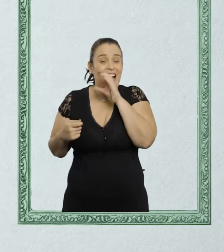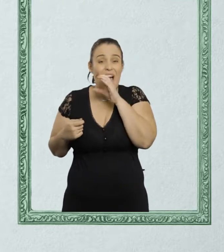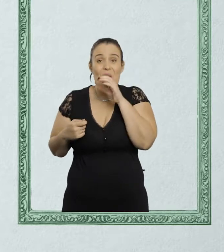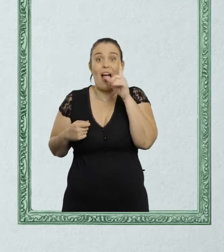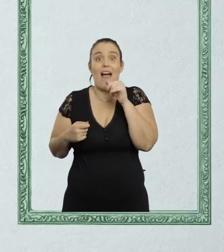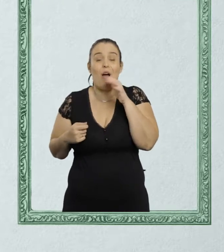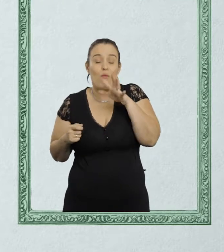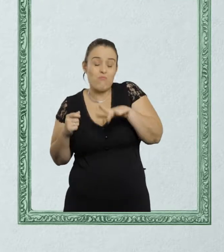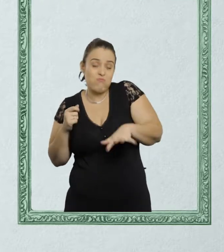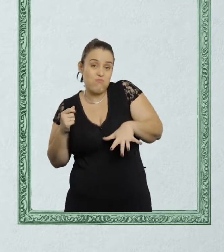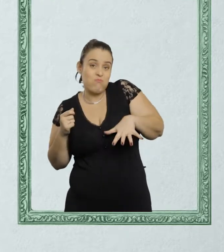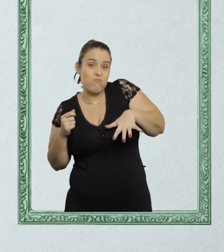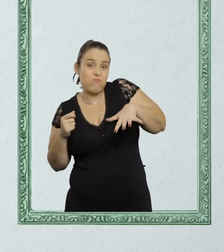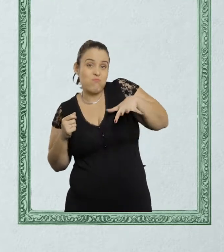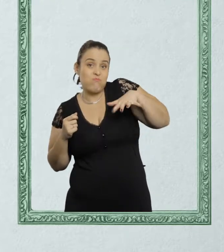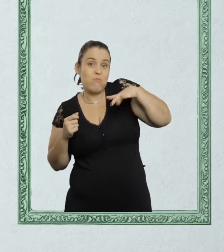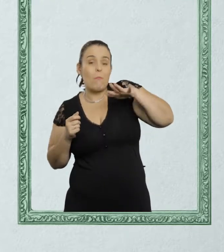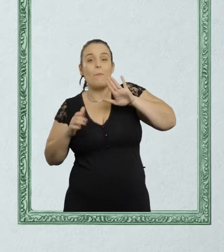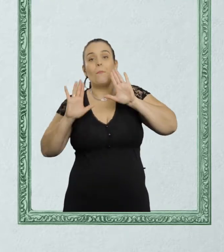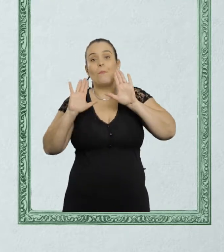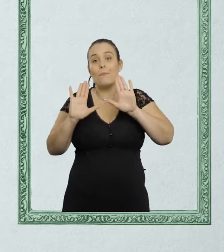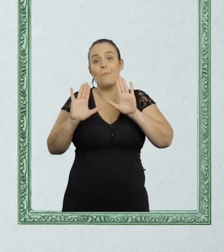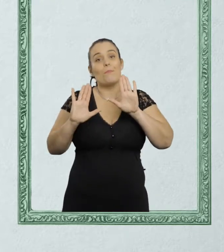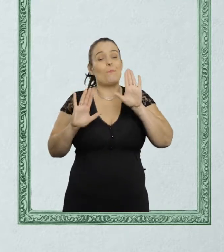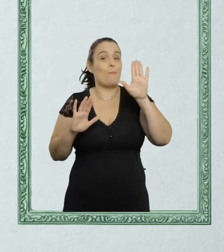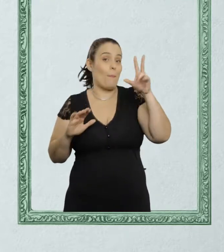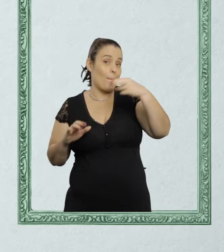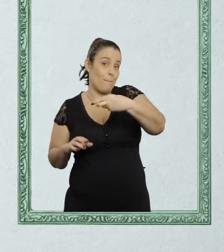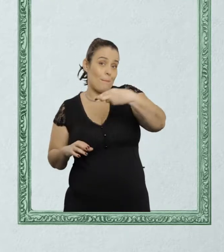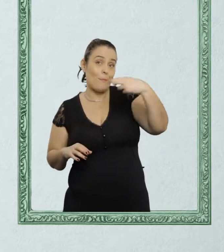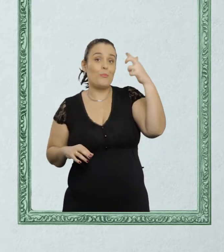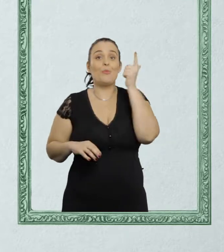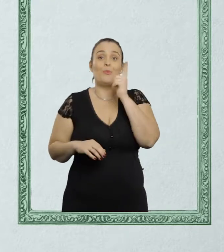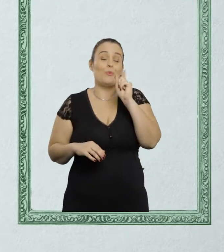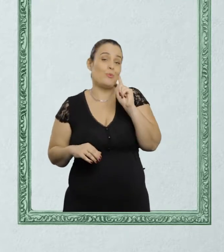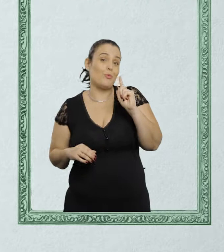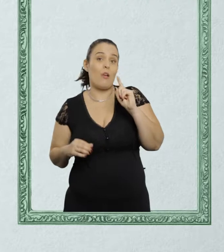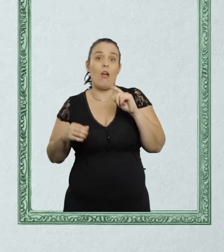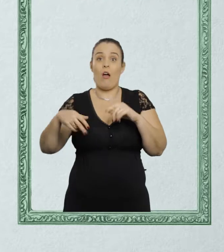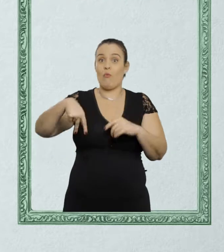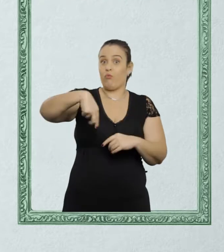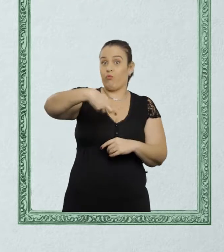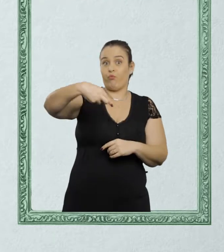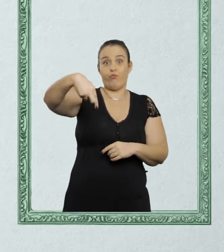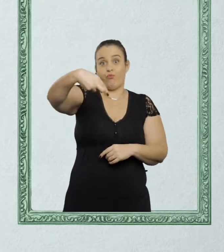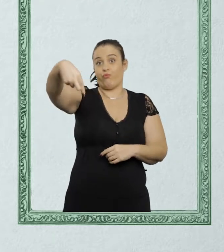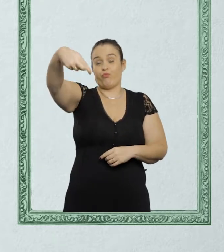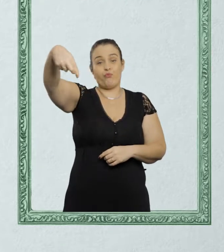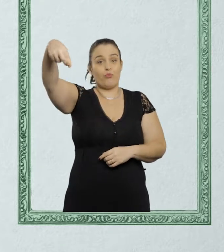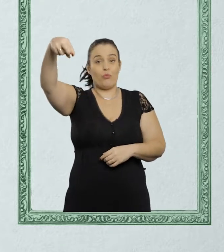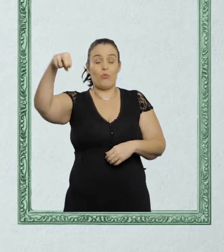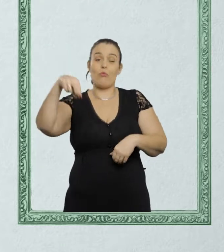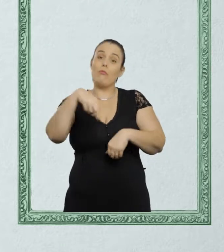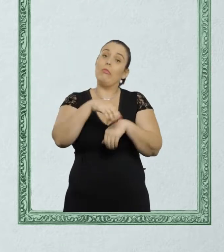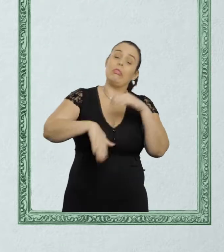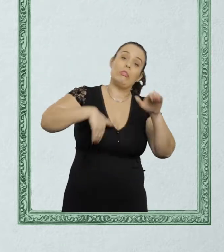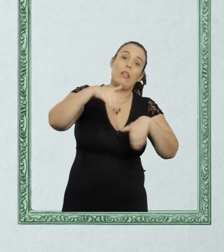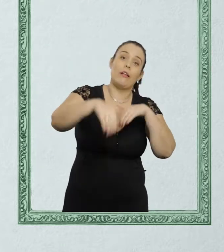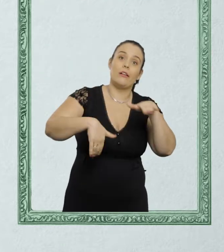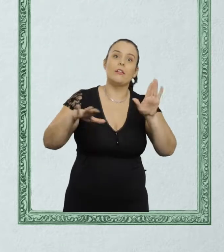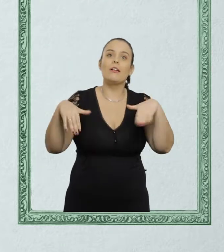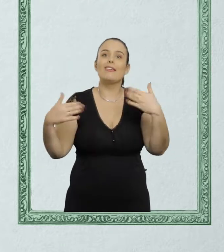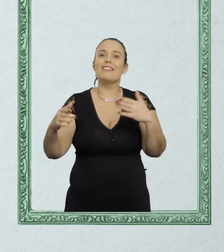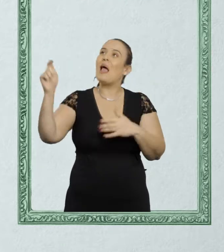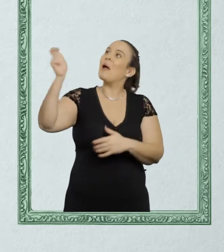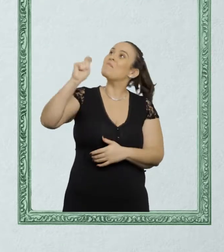água cobriria a Pedra do Abandono. Mas Peter não conseguia nem voar, nem nadar. Foi então que